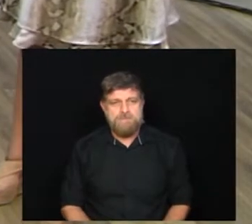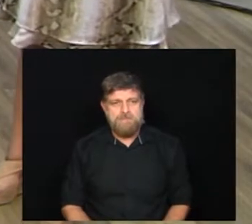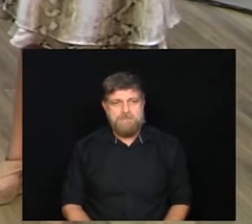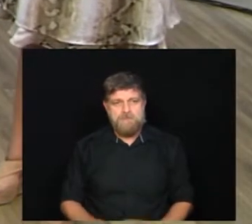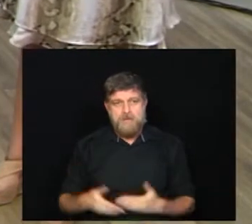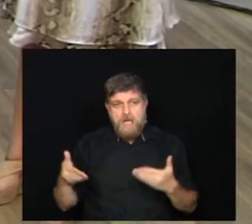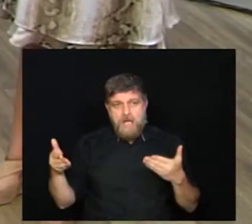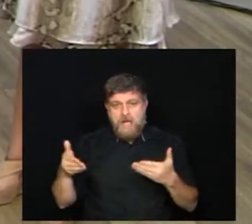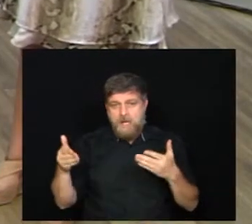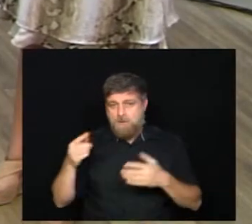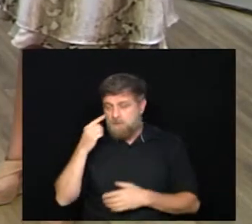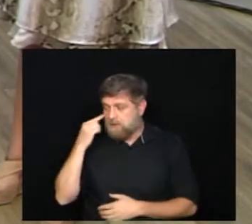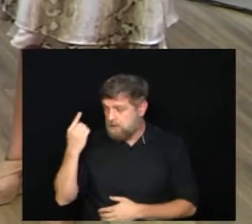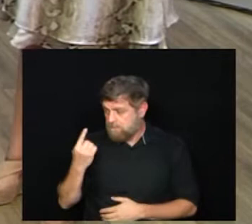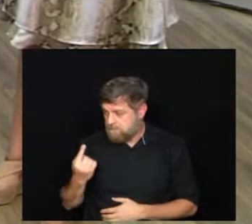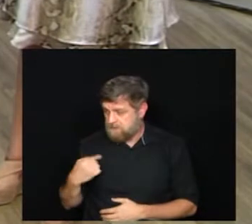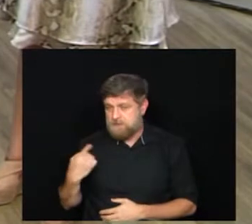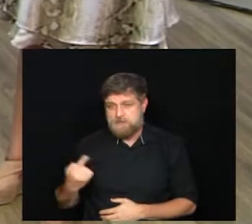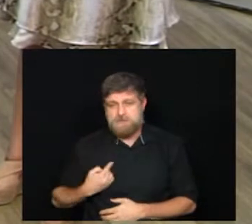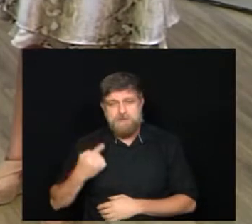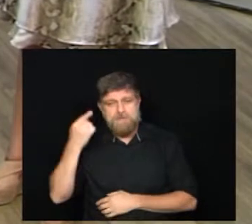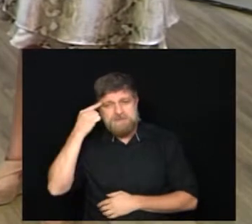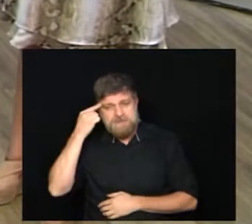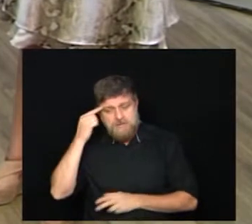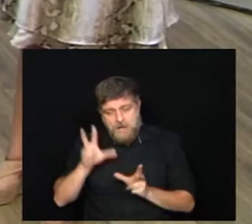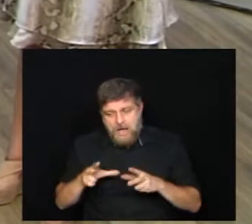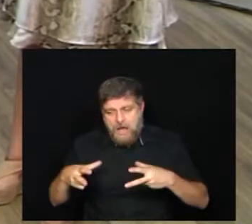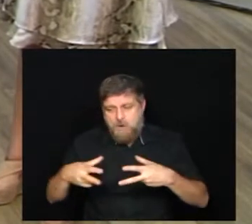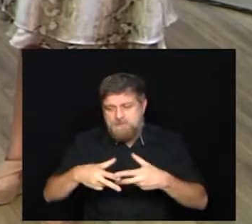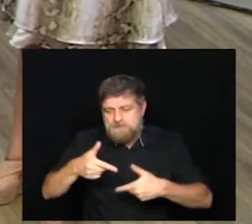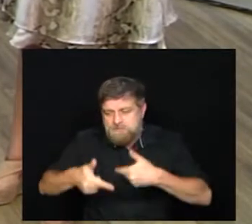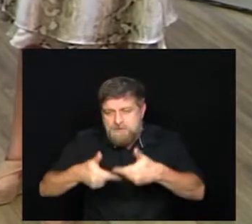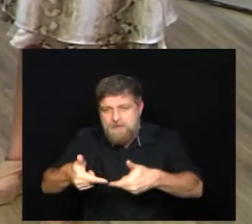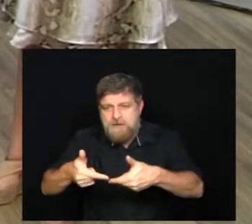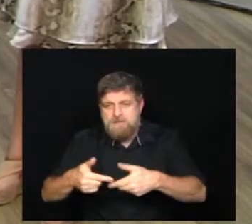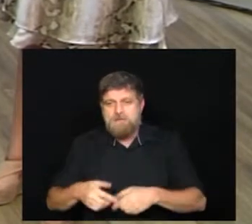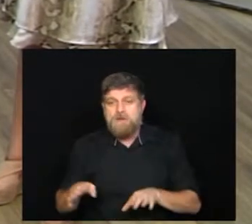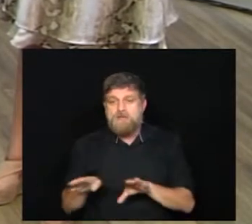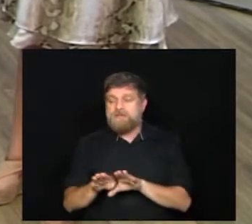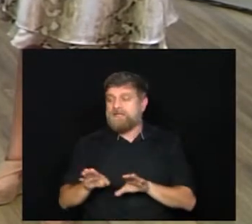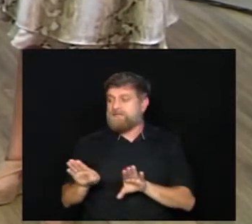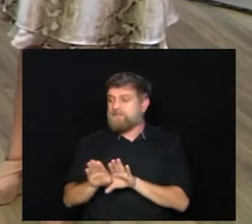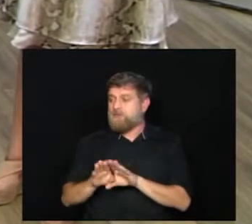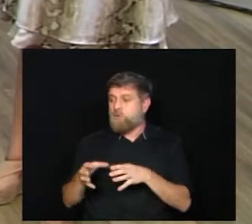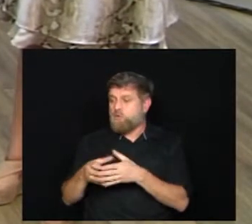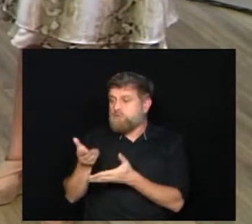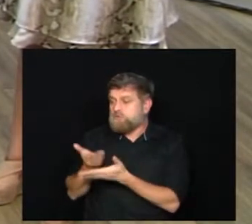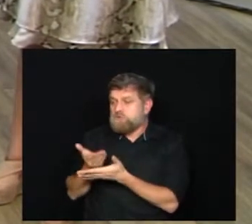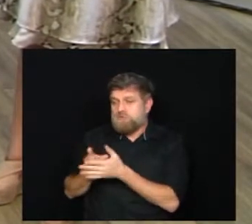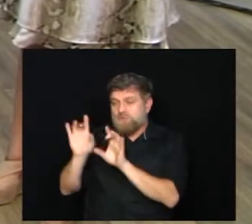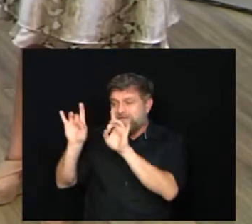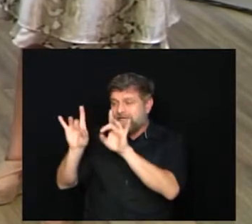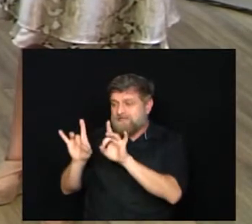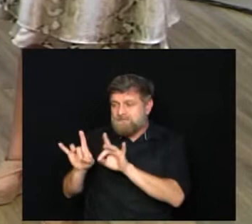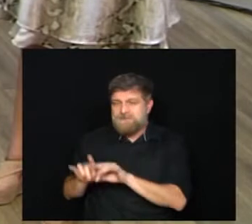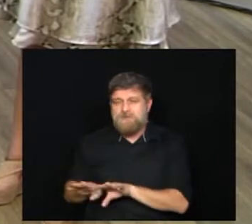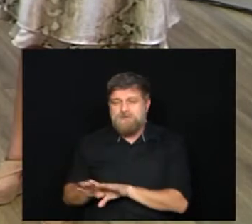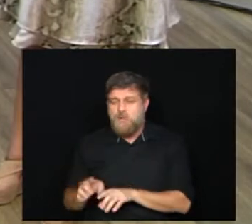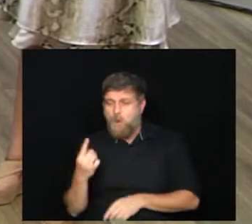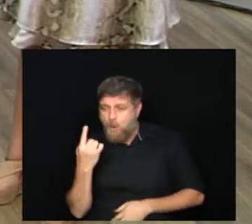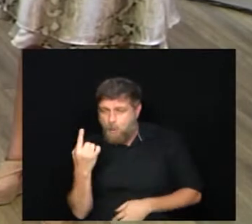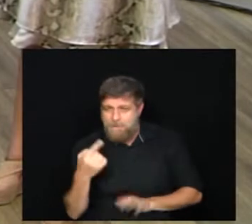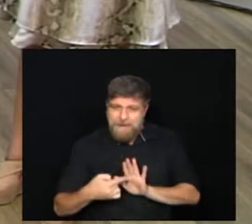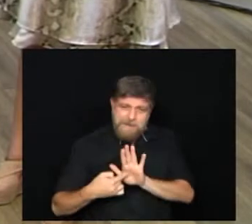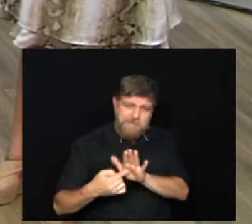Agora, Mirna Abreu, já que nós estamos falando do trabalho das comissões, nós temos a Comissão Especial de Estudos também, e uma que apresentou